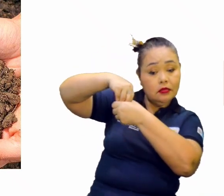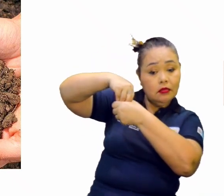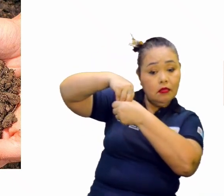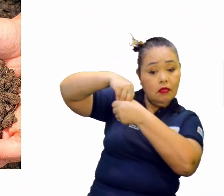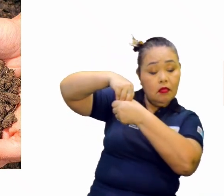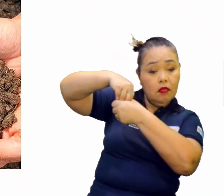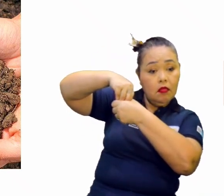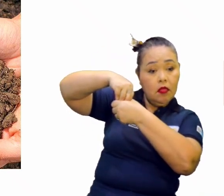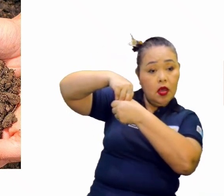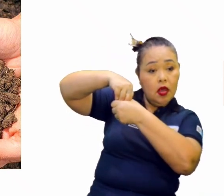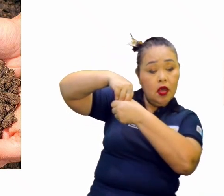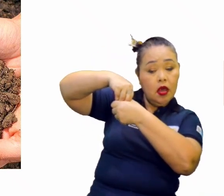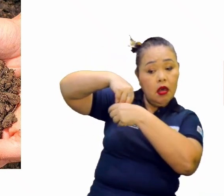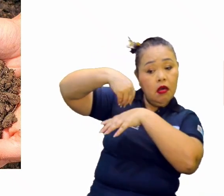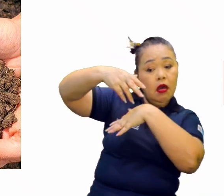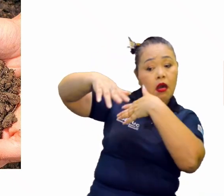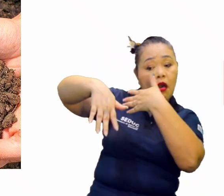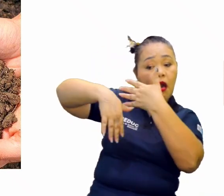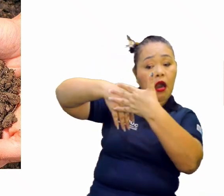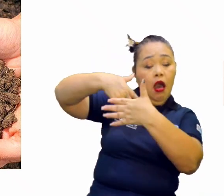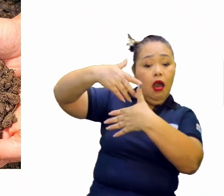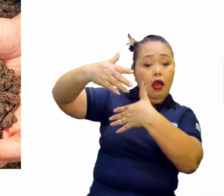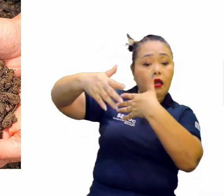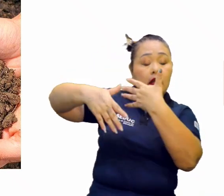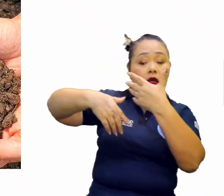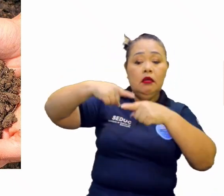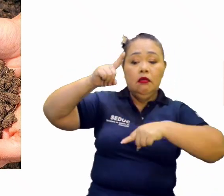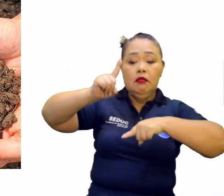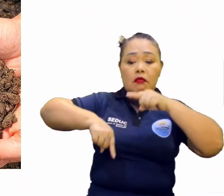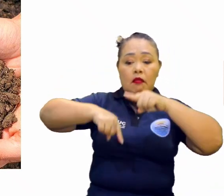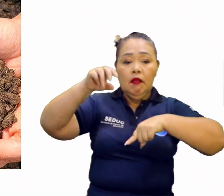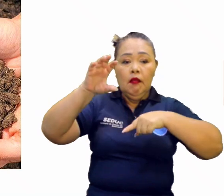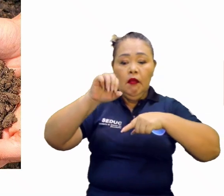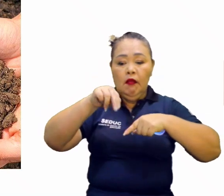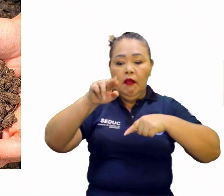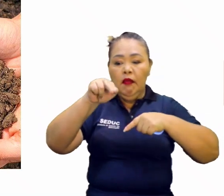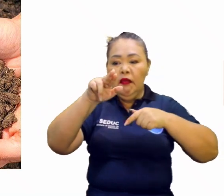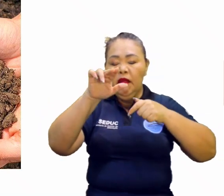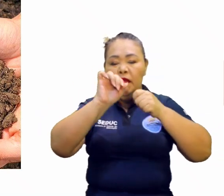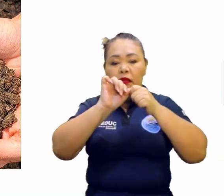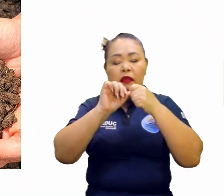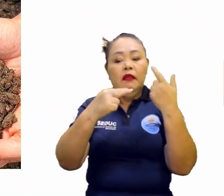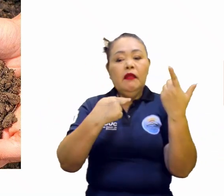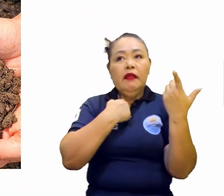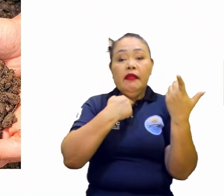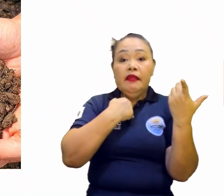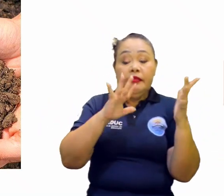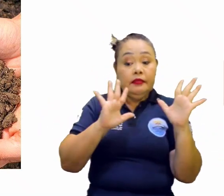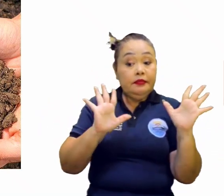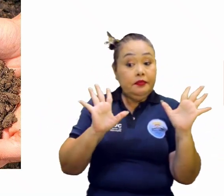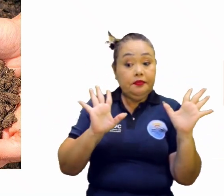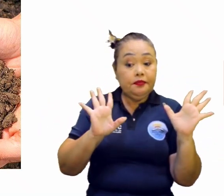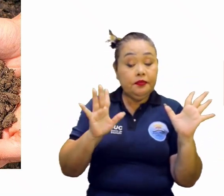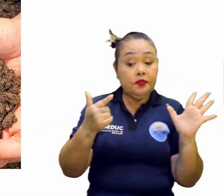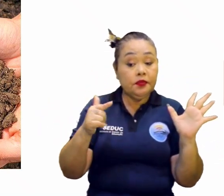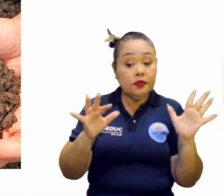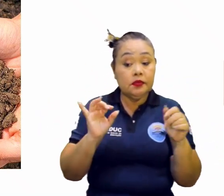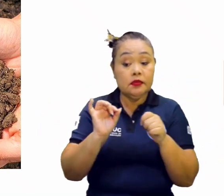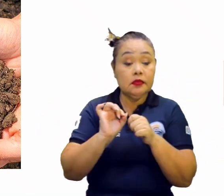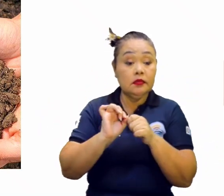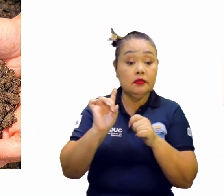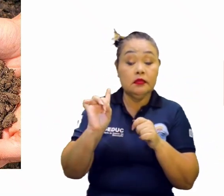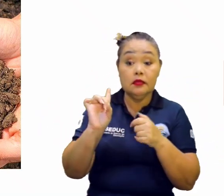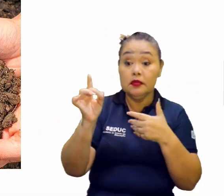de produção de matéria orgânica na composteira, não tem odor, não tem atrativo para inseto,